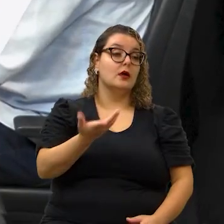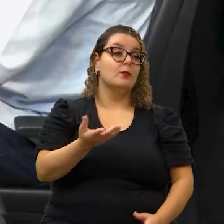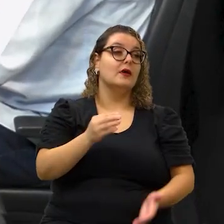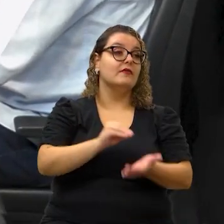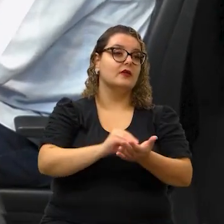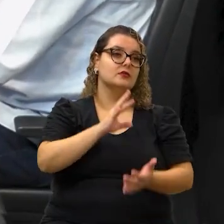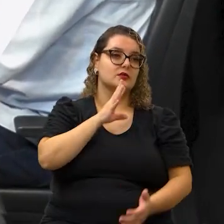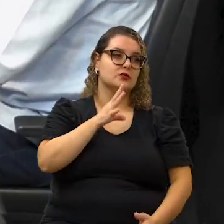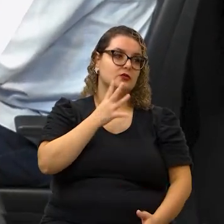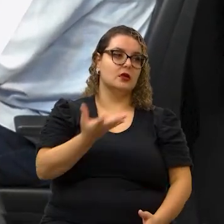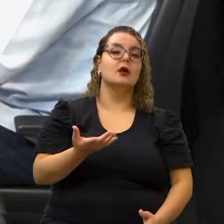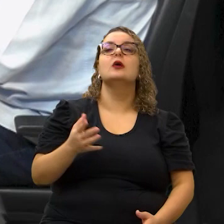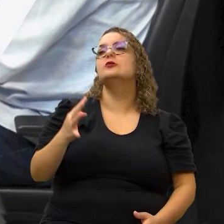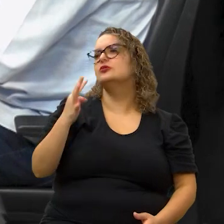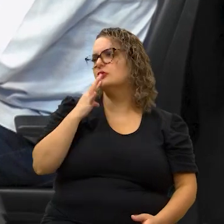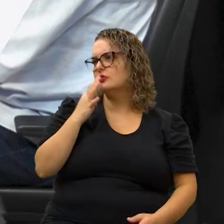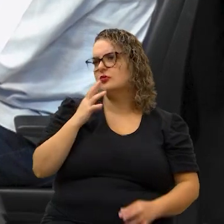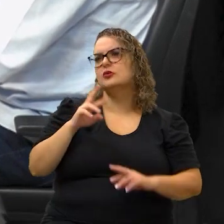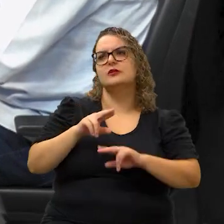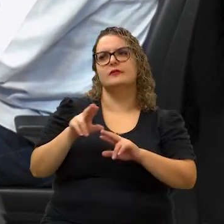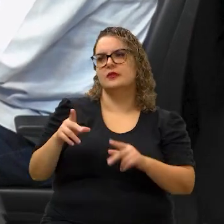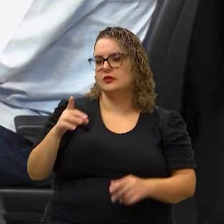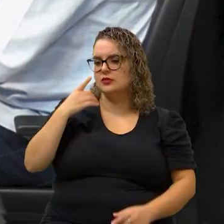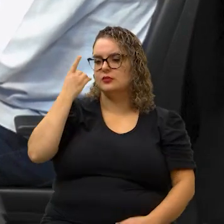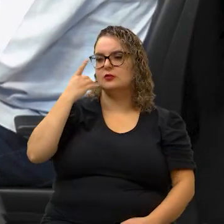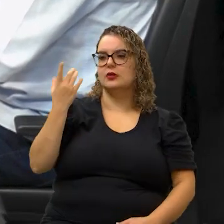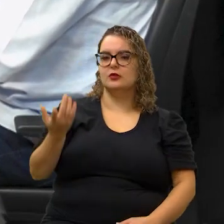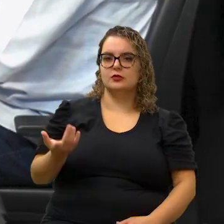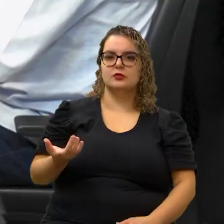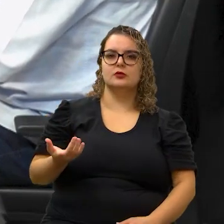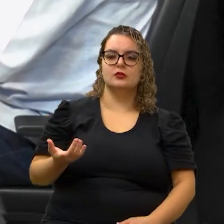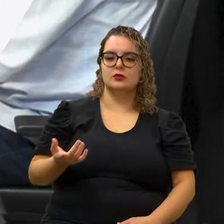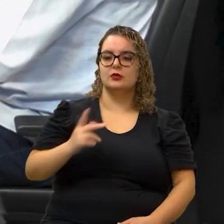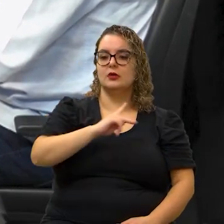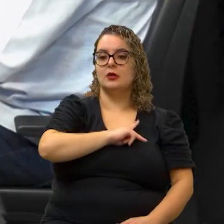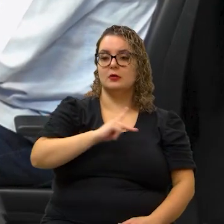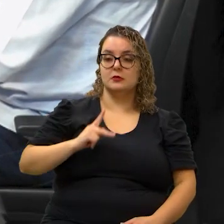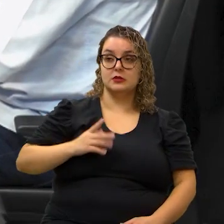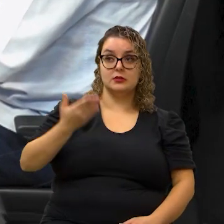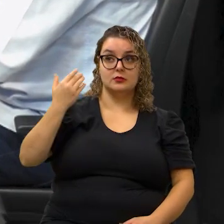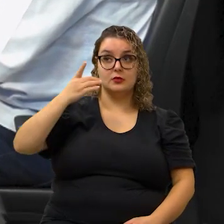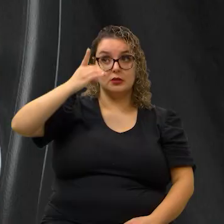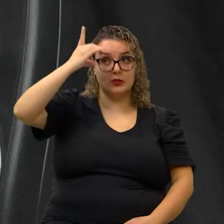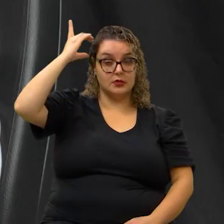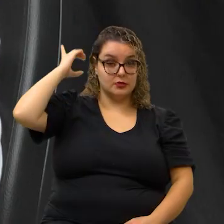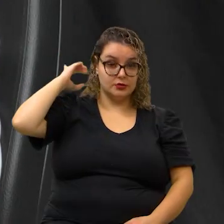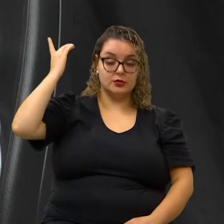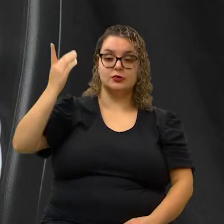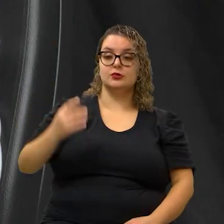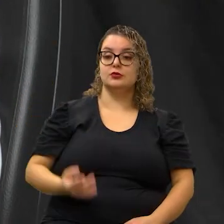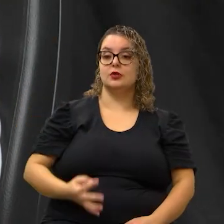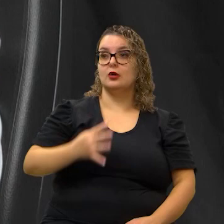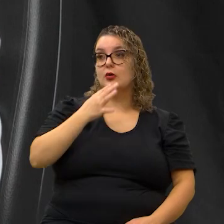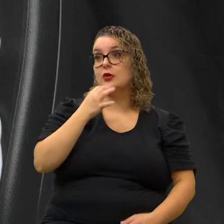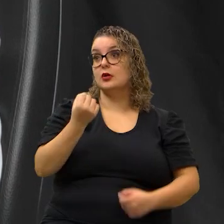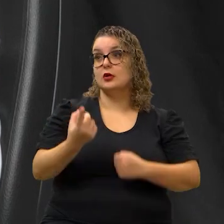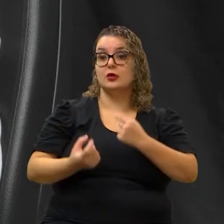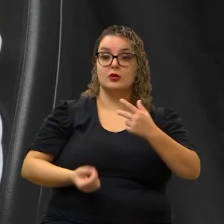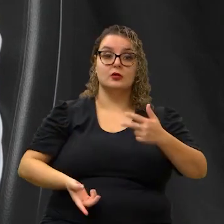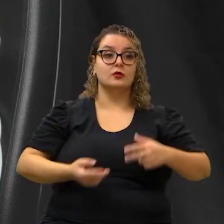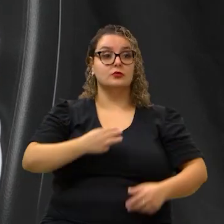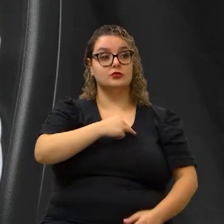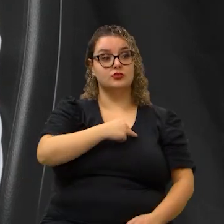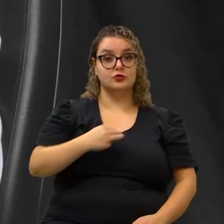Eu já conhecia muitos deputados, né? Era a época, a presidente era Dilma, já conhecia